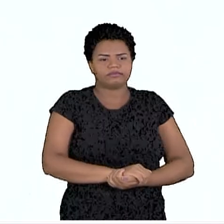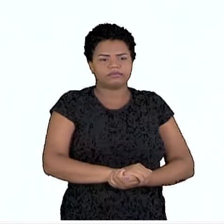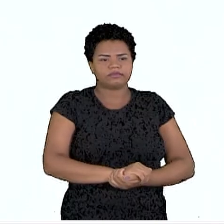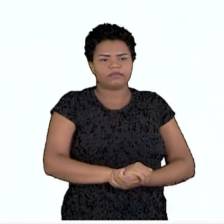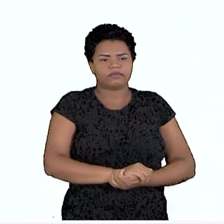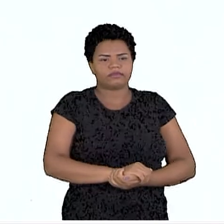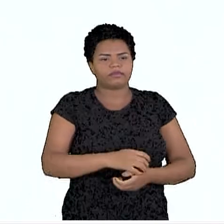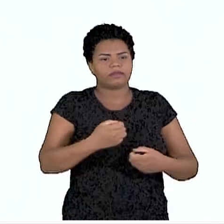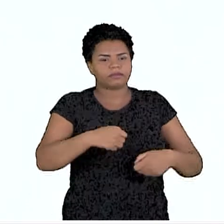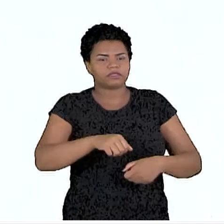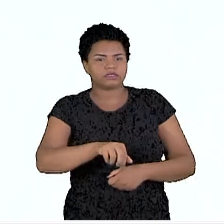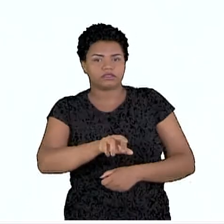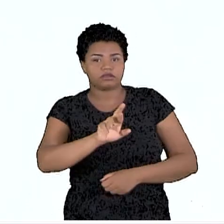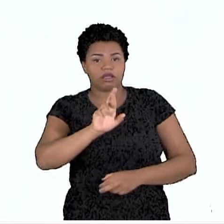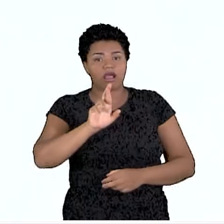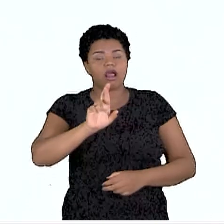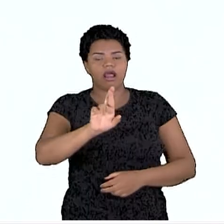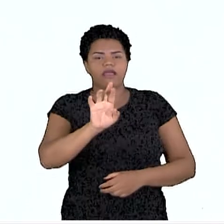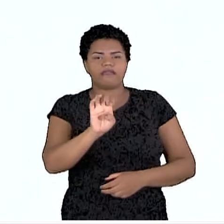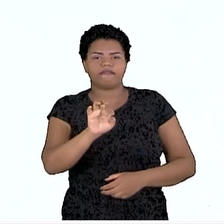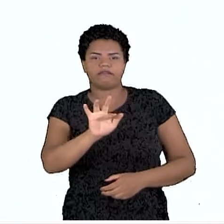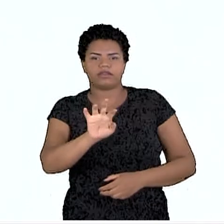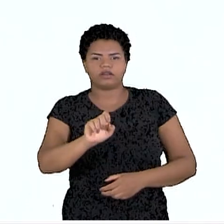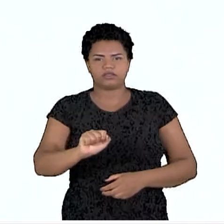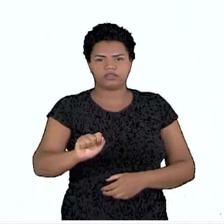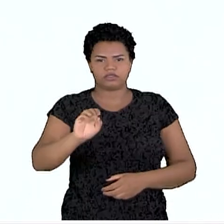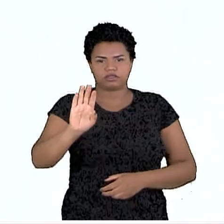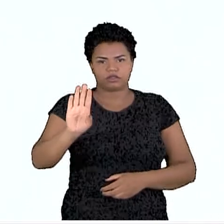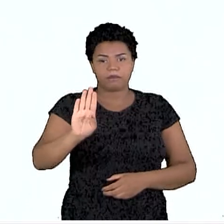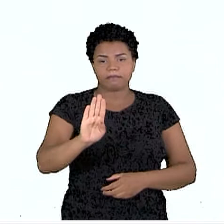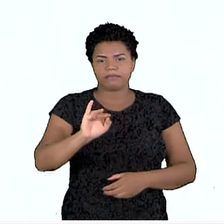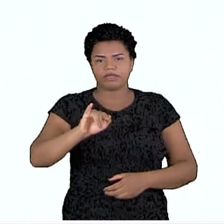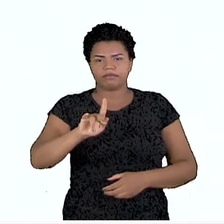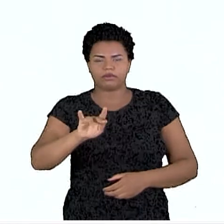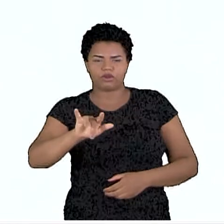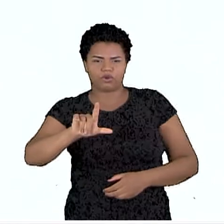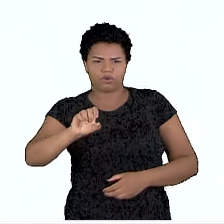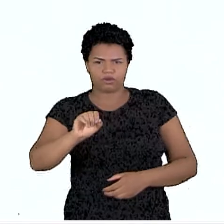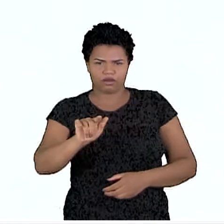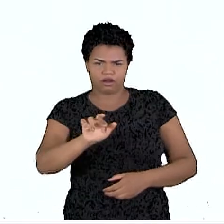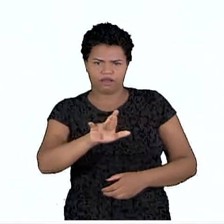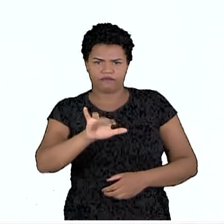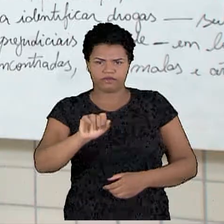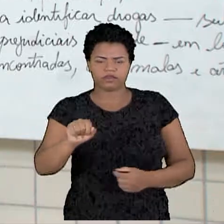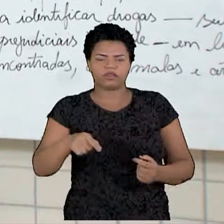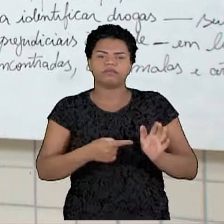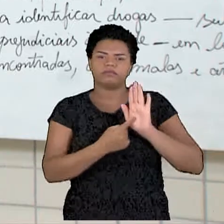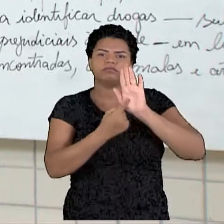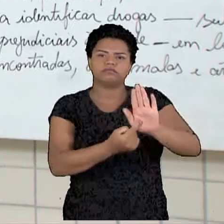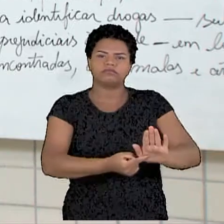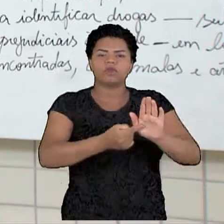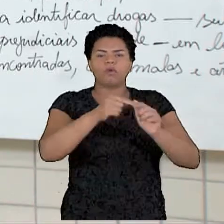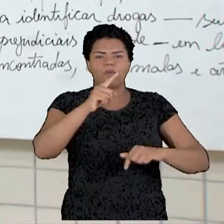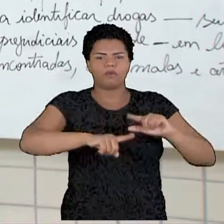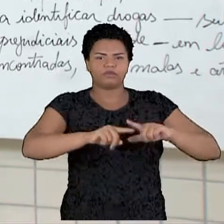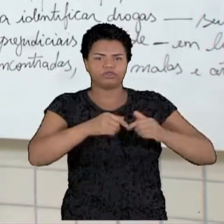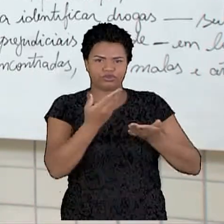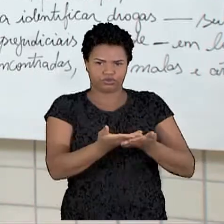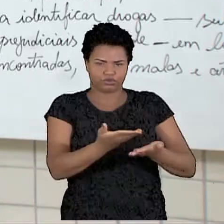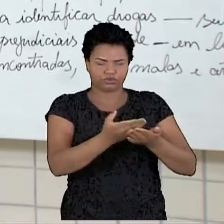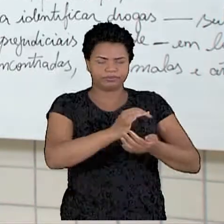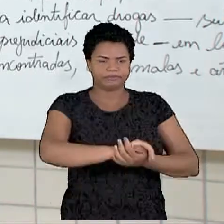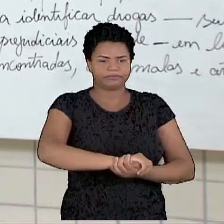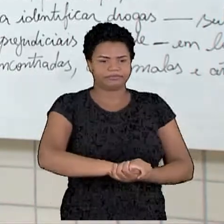de referência bibliográfica que identificará o objeto de estudo. Lá no